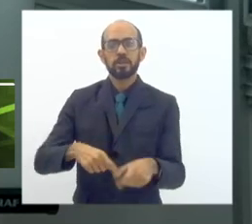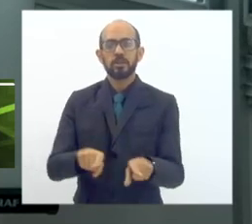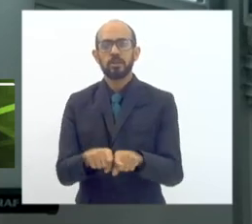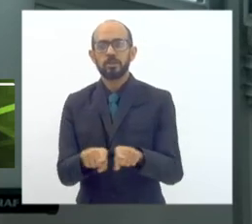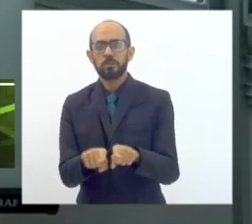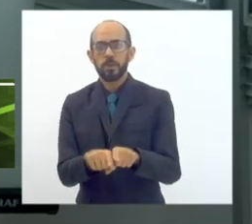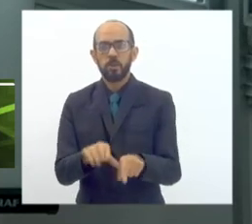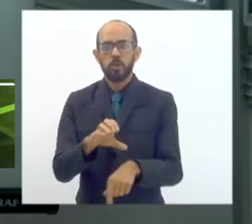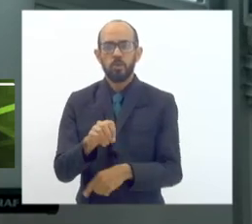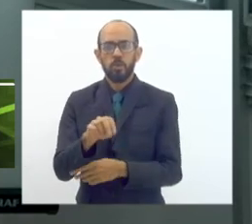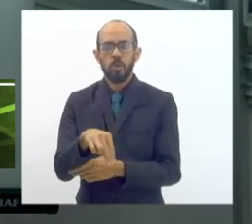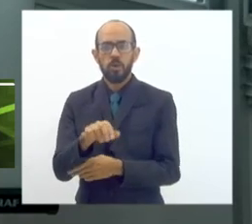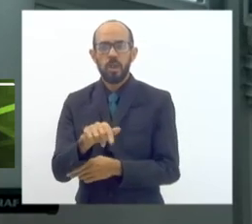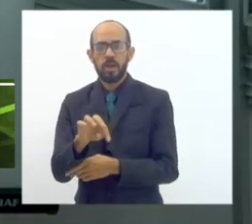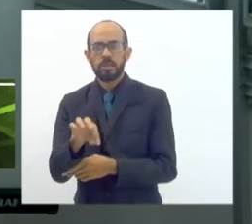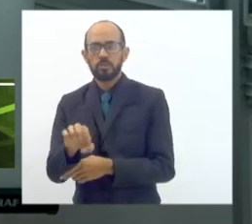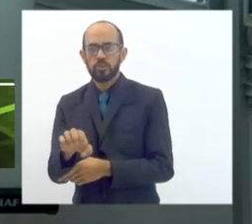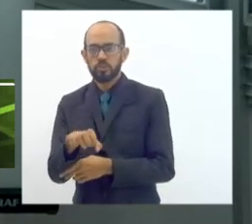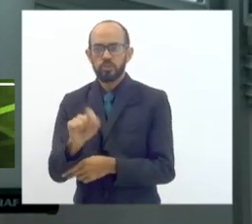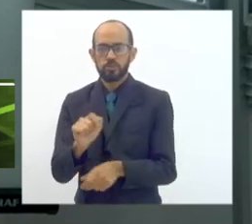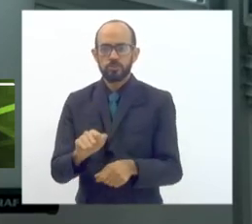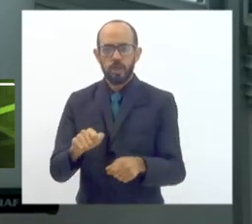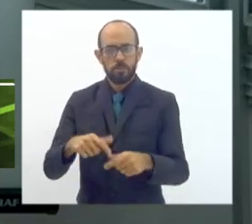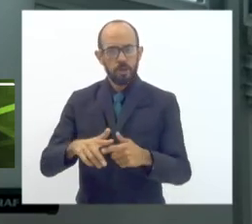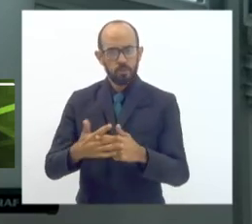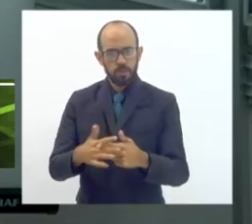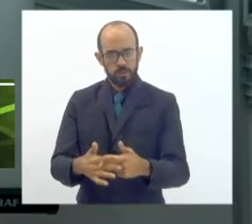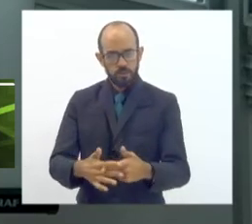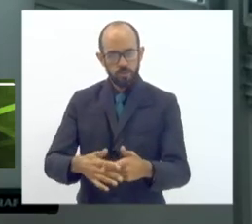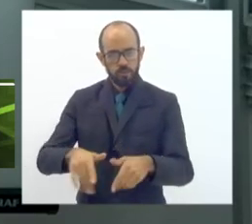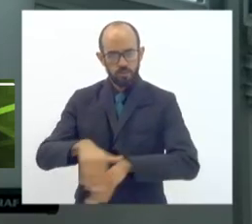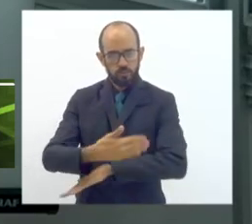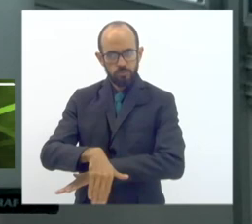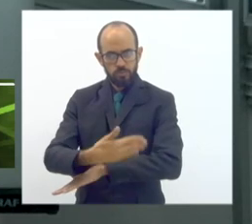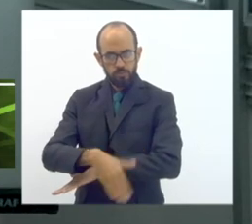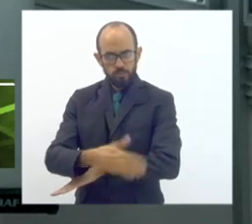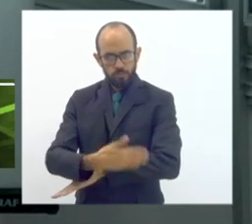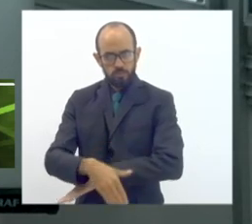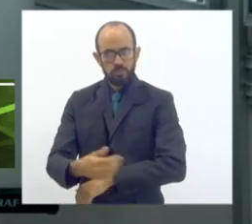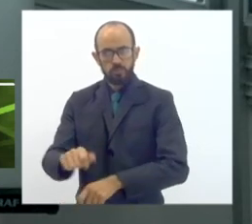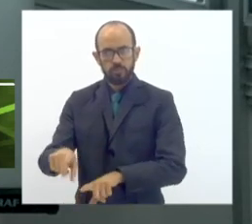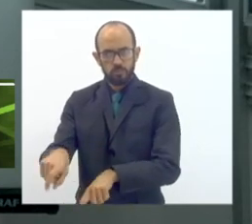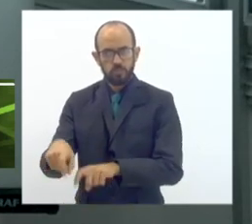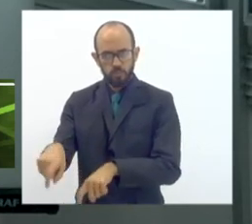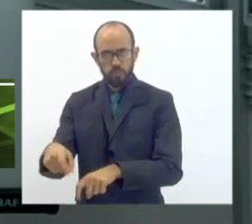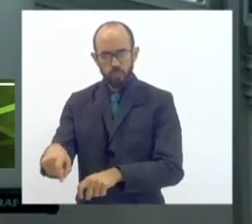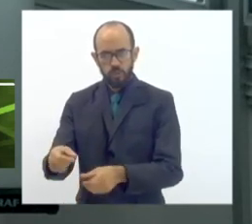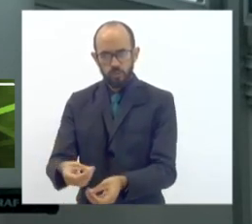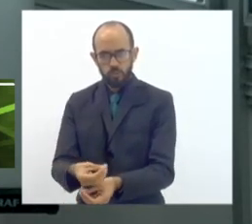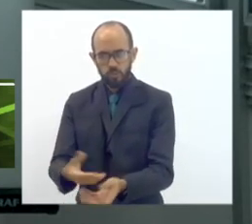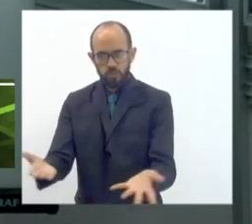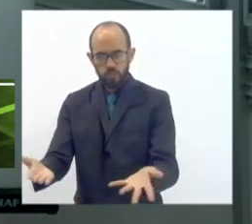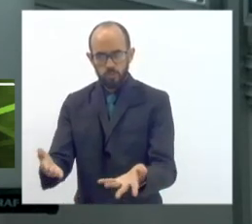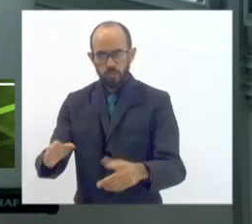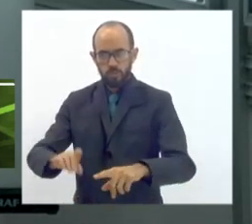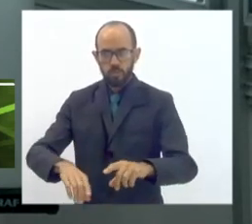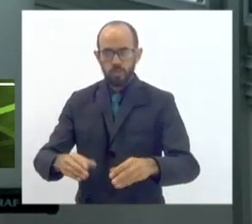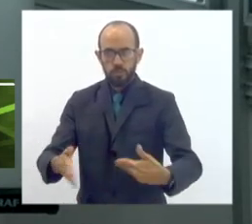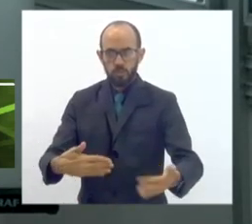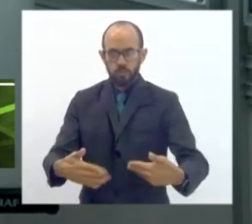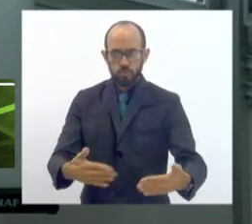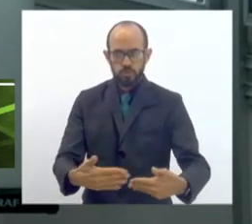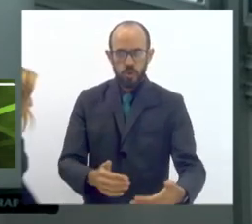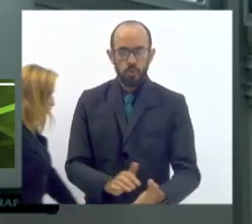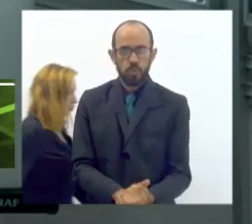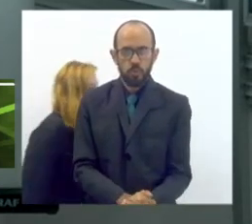para auxiliar os municípios consorciados na manutenção de suas estradas vicinais, melhorando o escoamento da produção rural. O programa